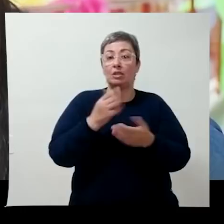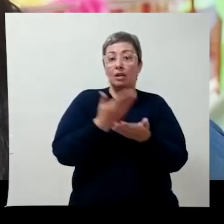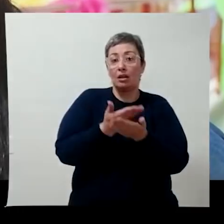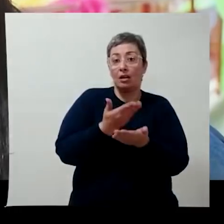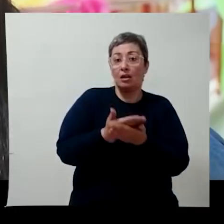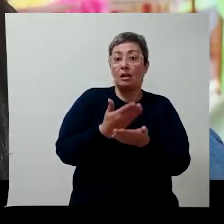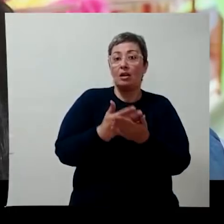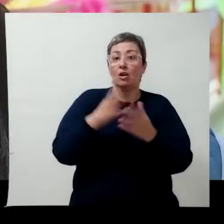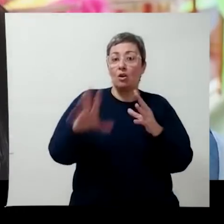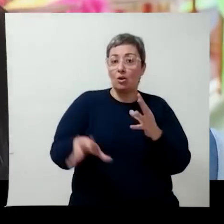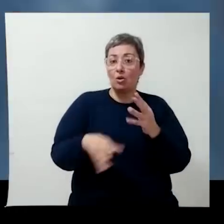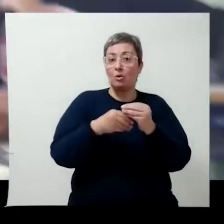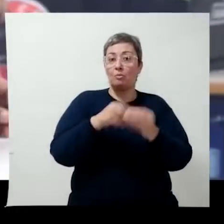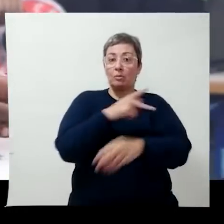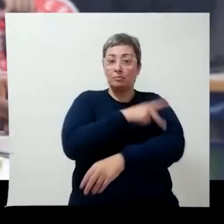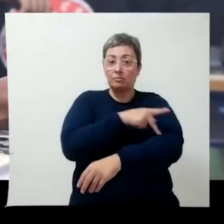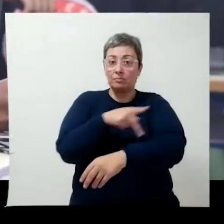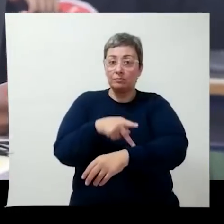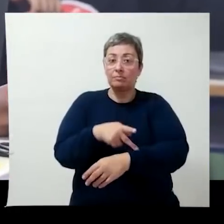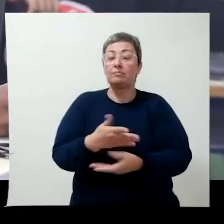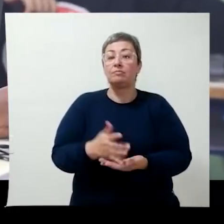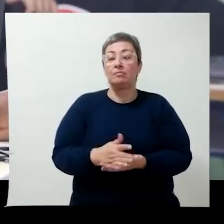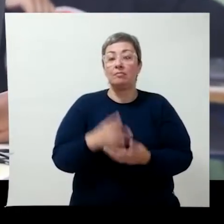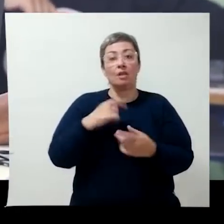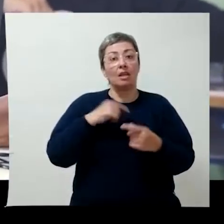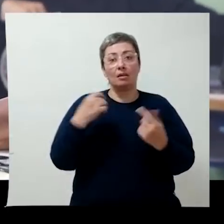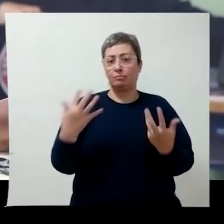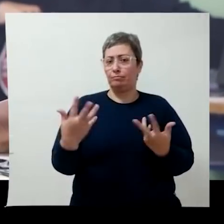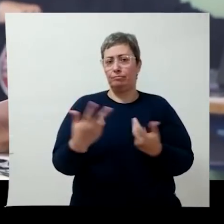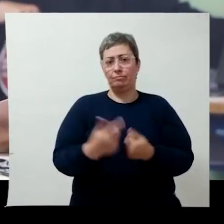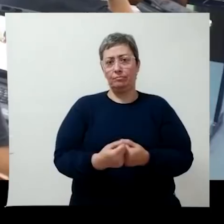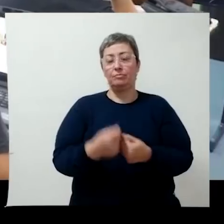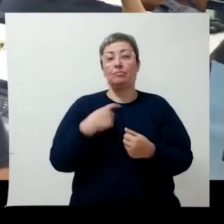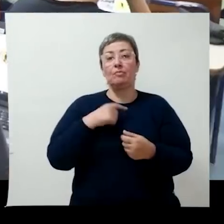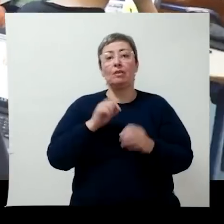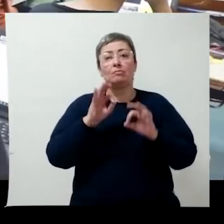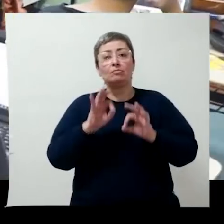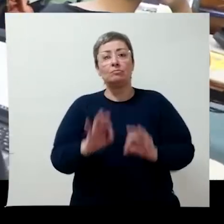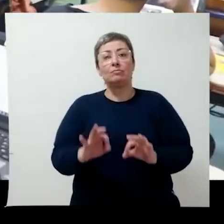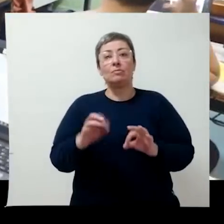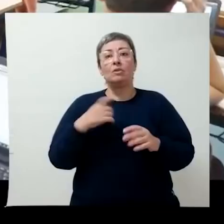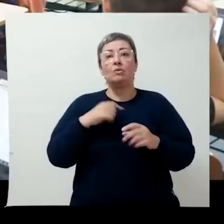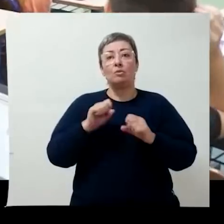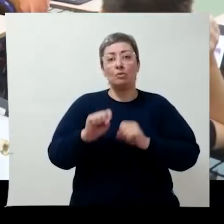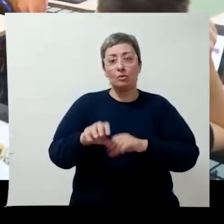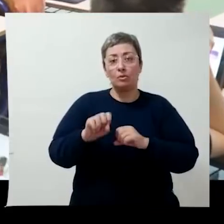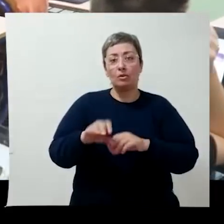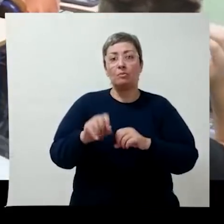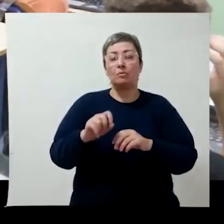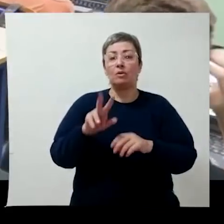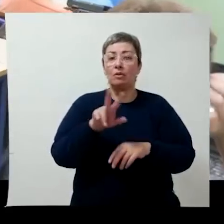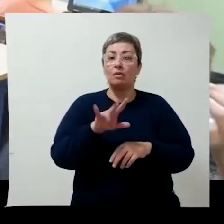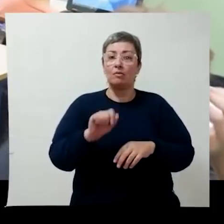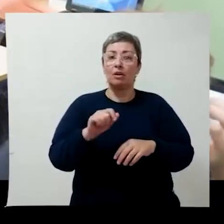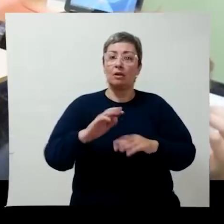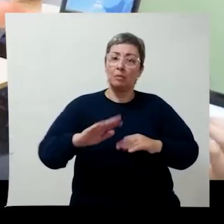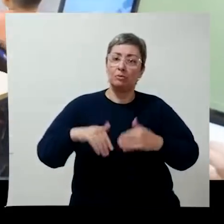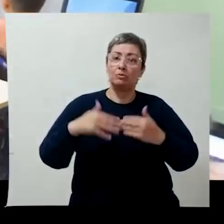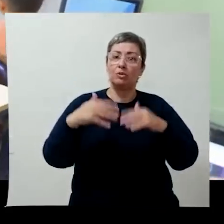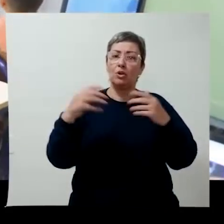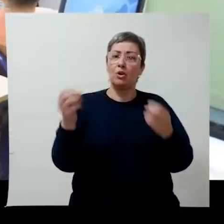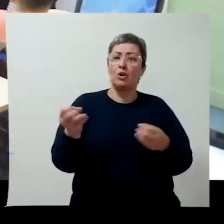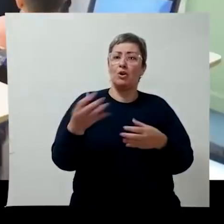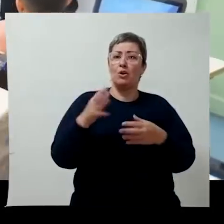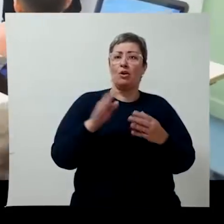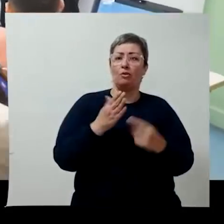de aula, complementar a parte pedagógica. Excelente. E com certeza a educação será muito mais moderna,